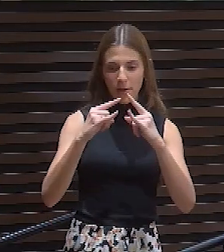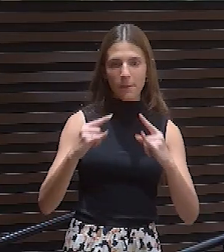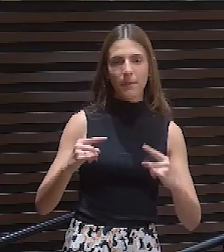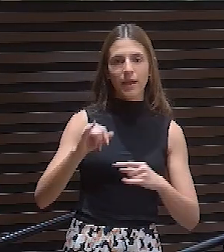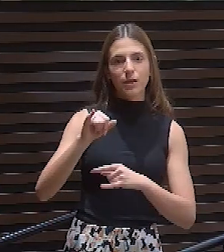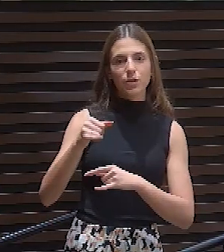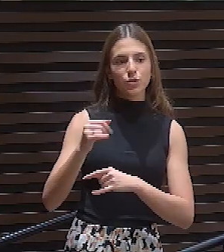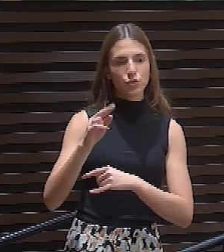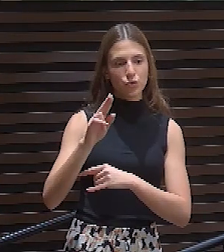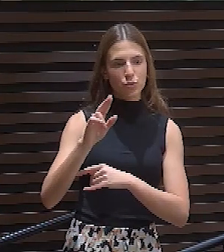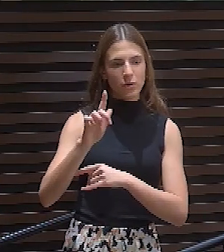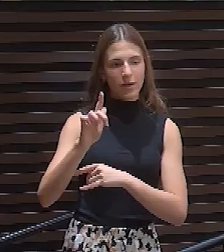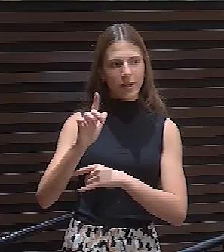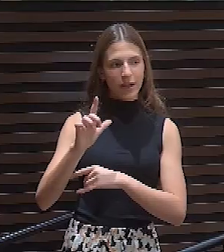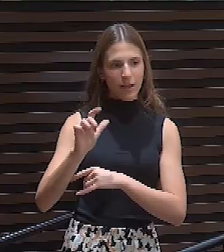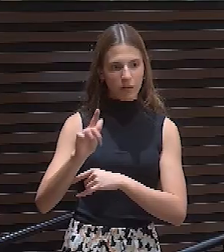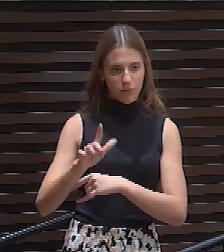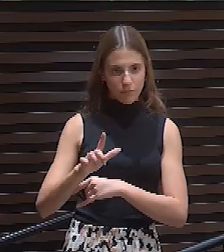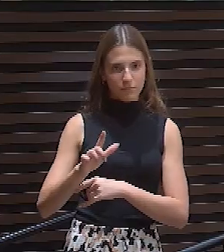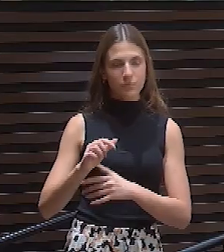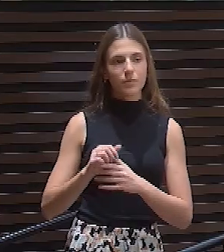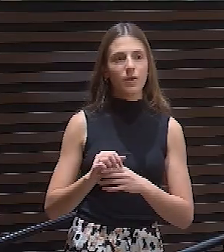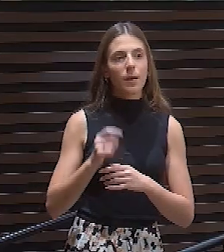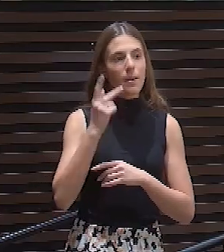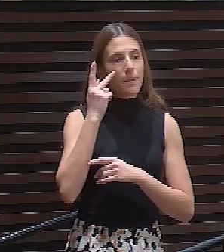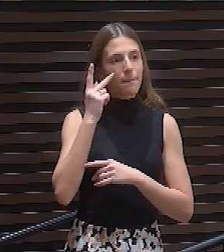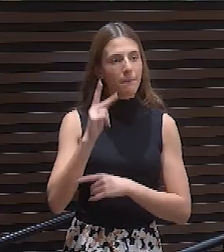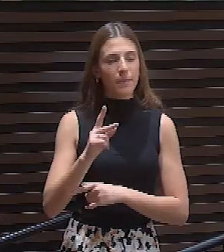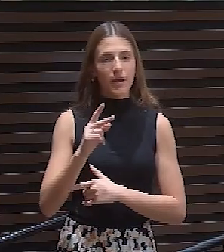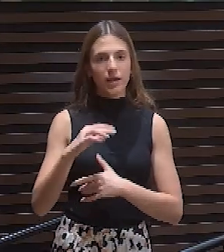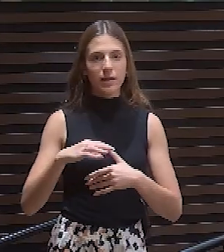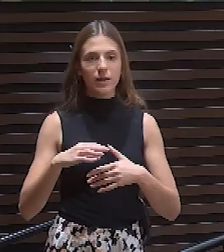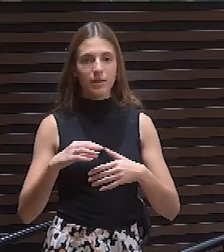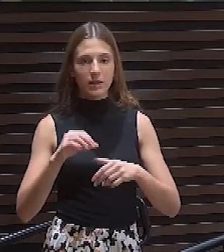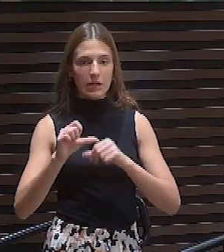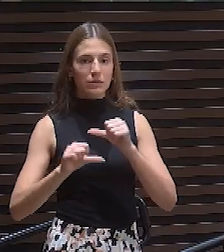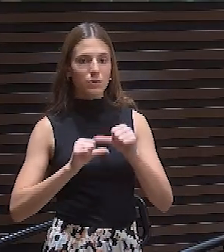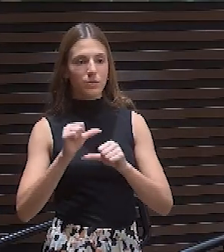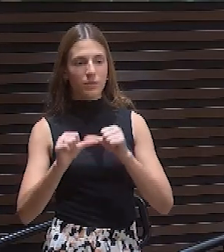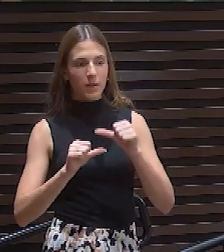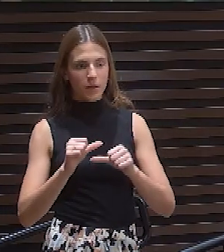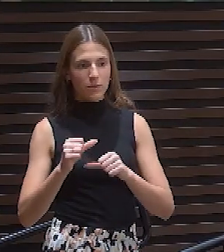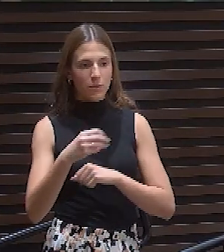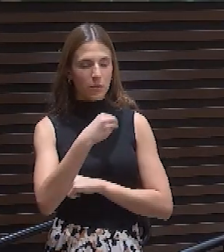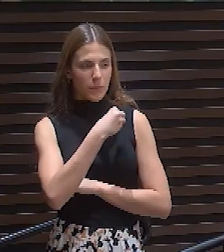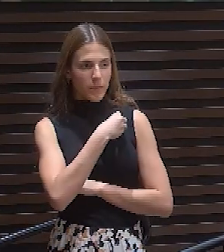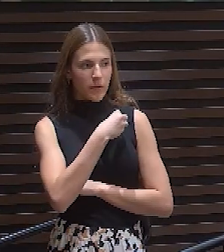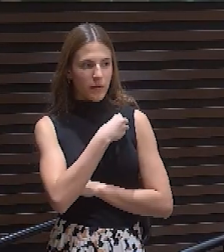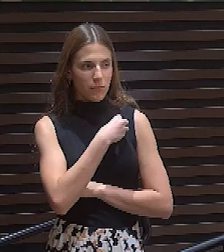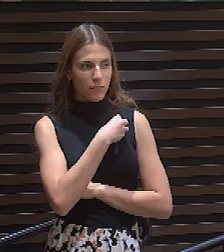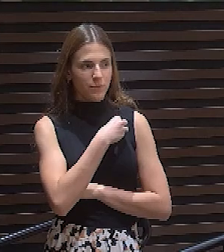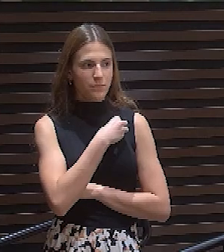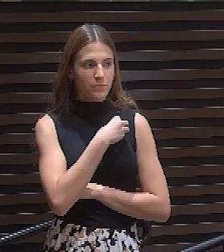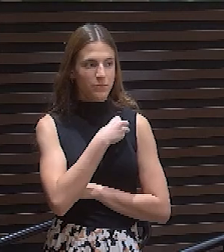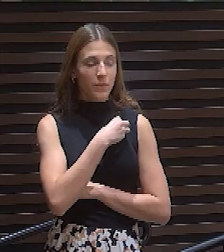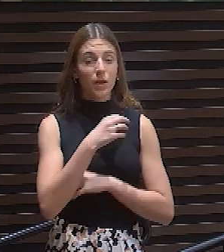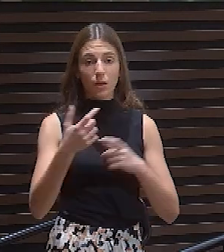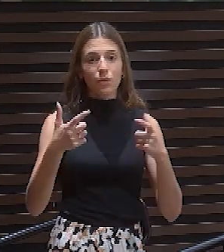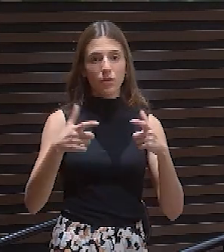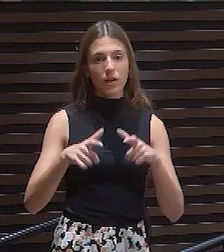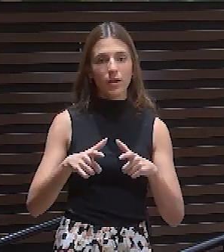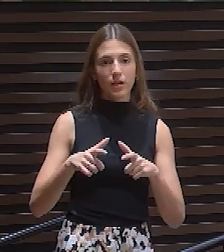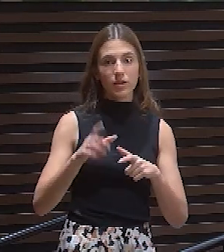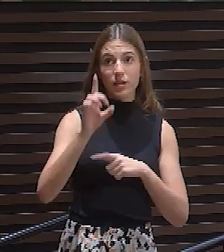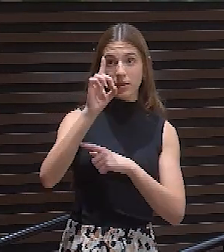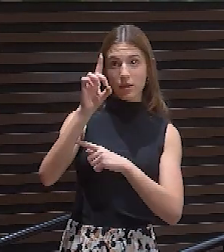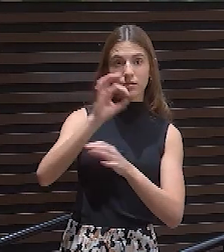para ser tratado dos seus pecados. Ali Deus preparou espiritualmente o